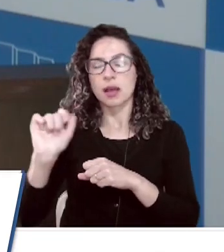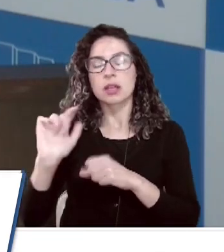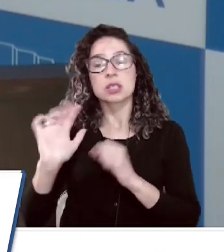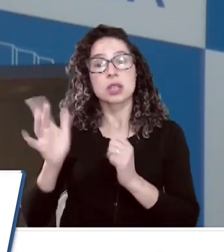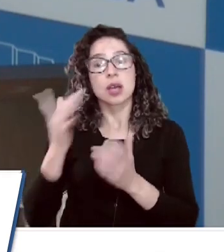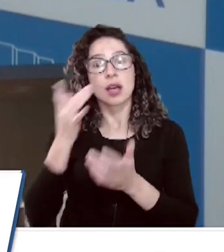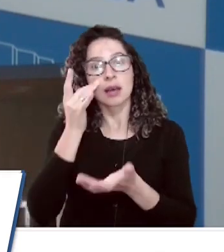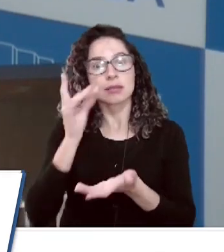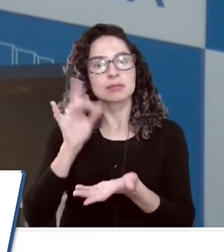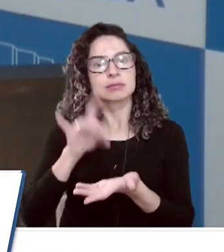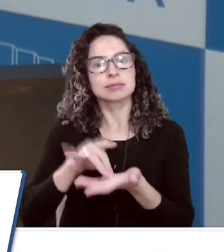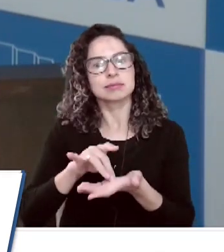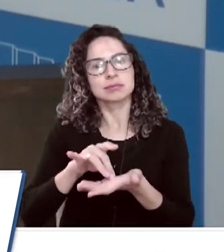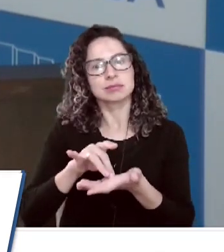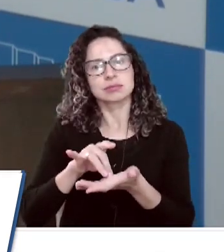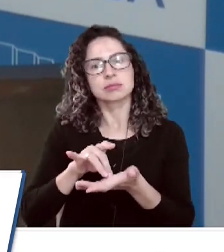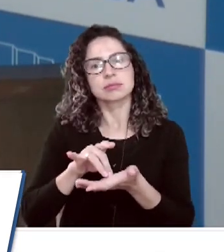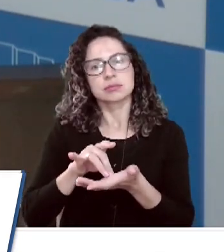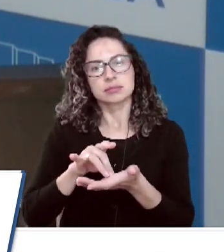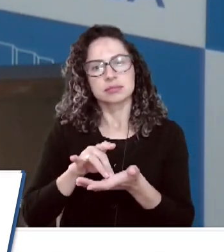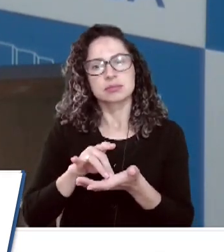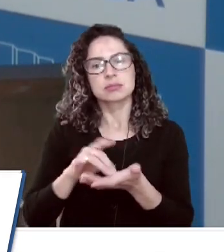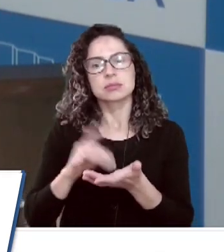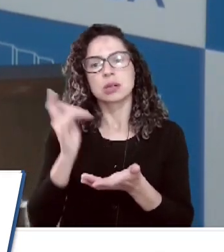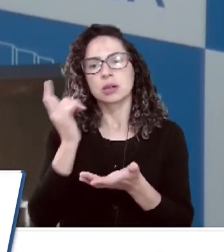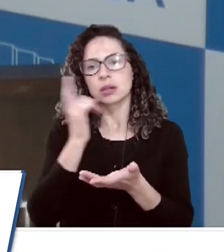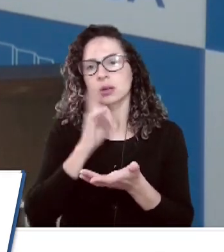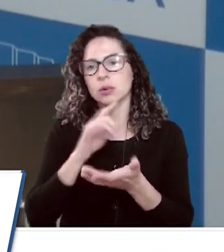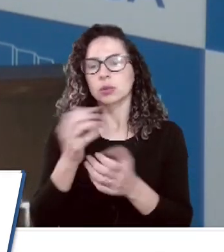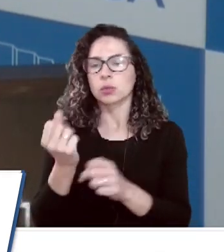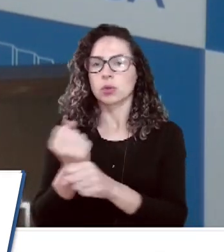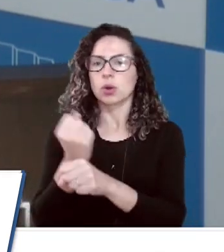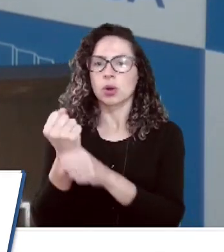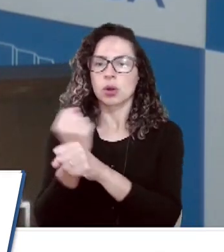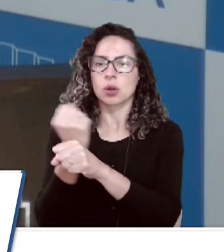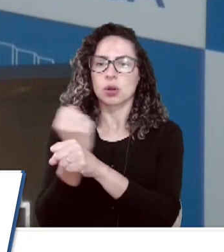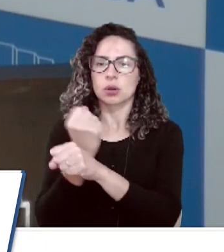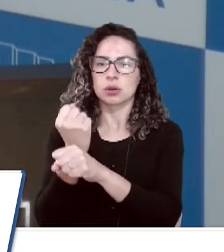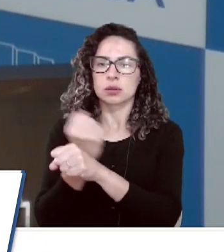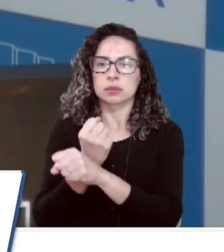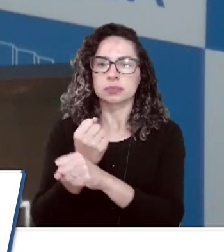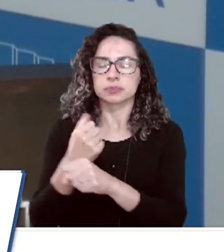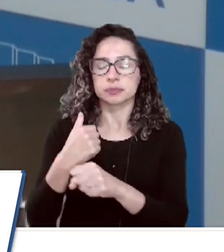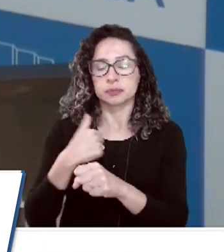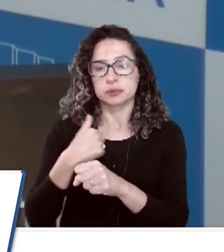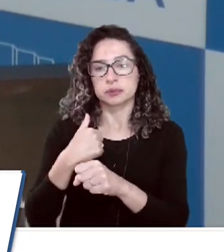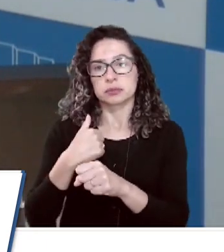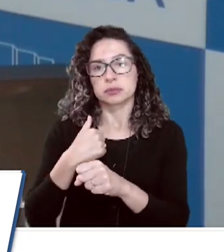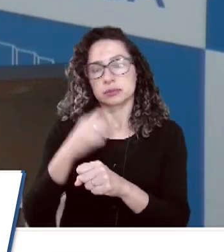agora. Já foi iniciada as obras. Eu, pessoalmente,